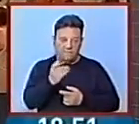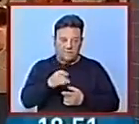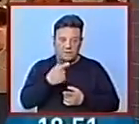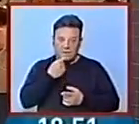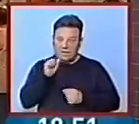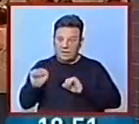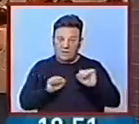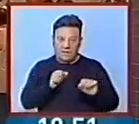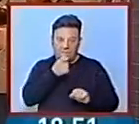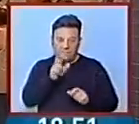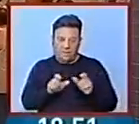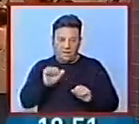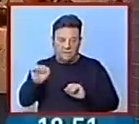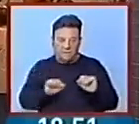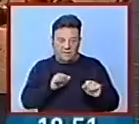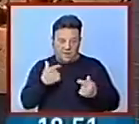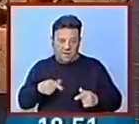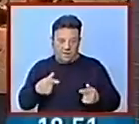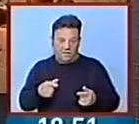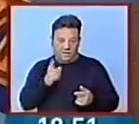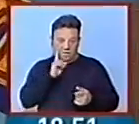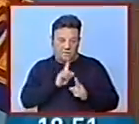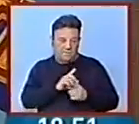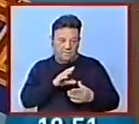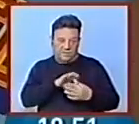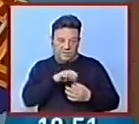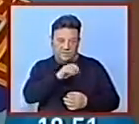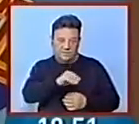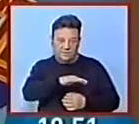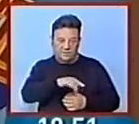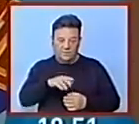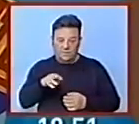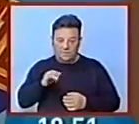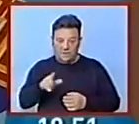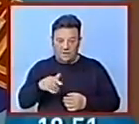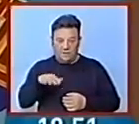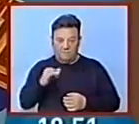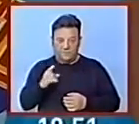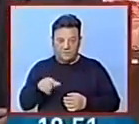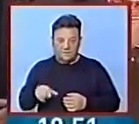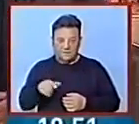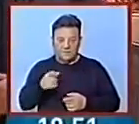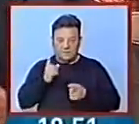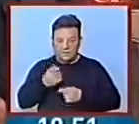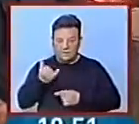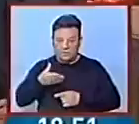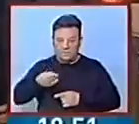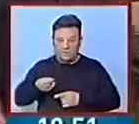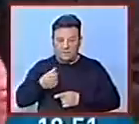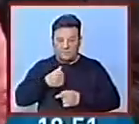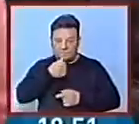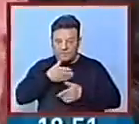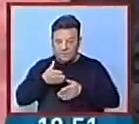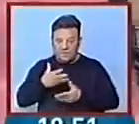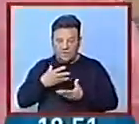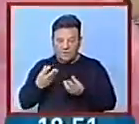há palavras características desse mesmo sítio. Miguel, Brito de Oliveira, tem 26 anos e desde 2010 que se dedica